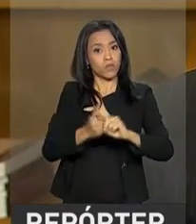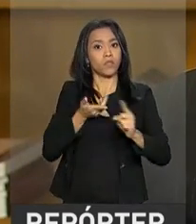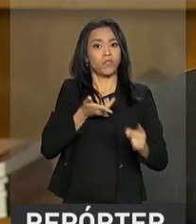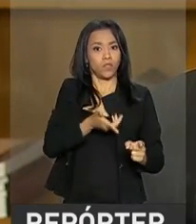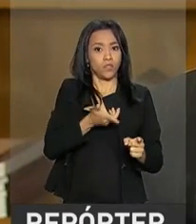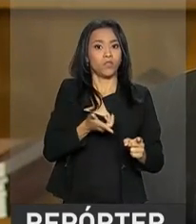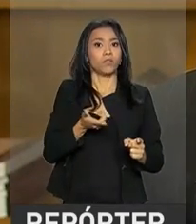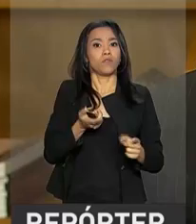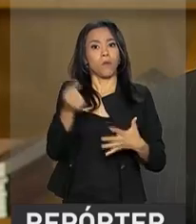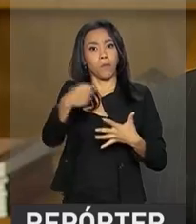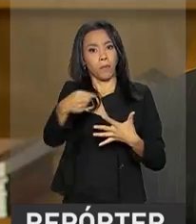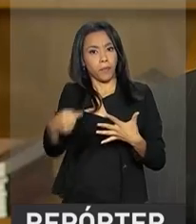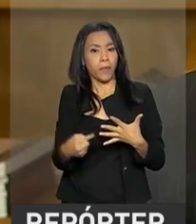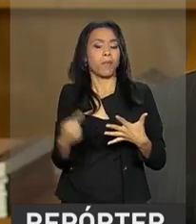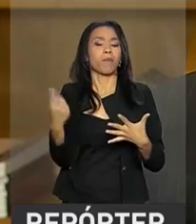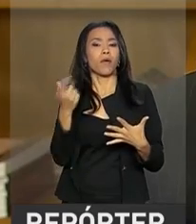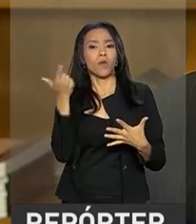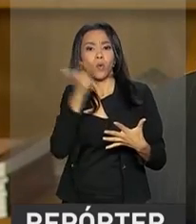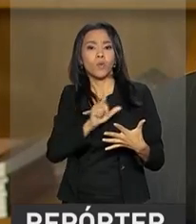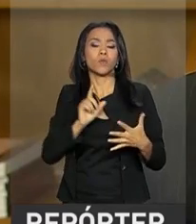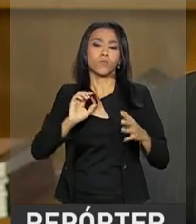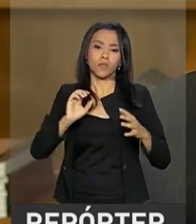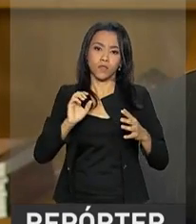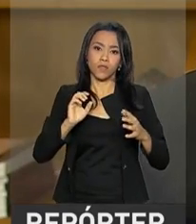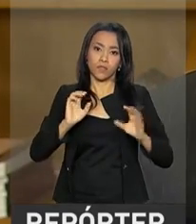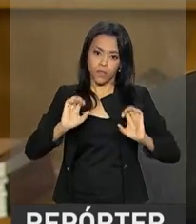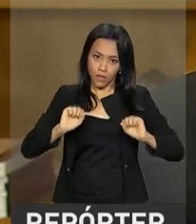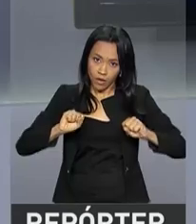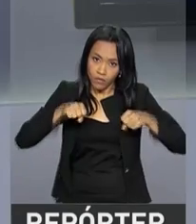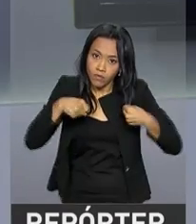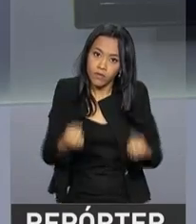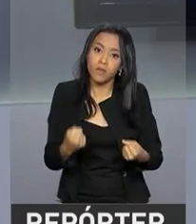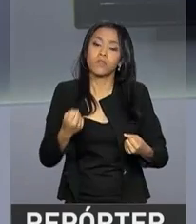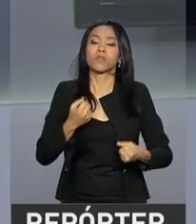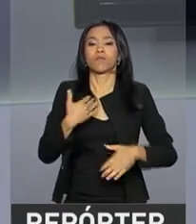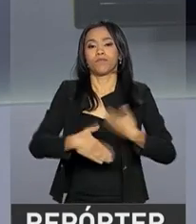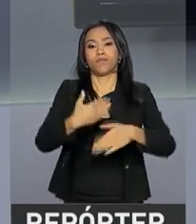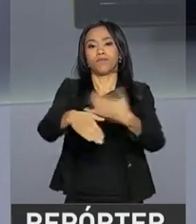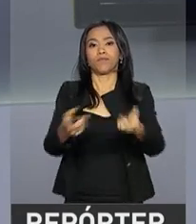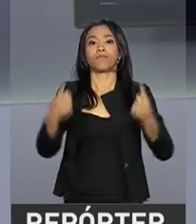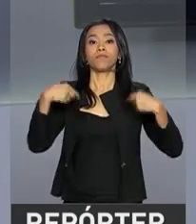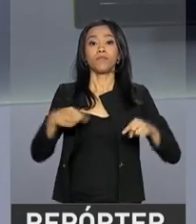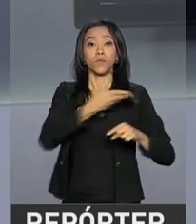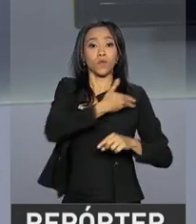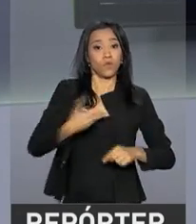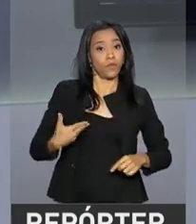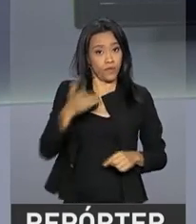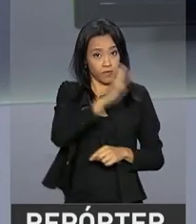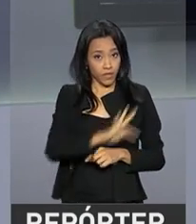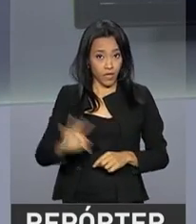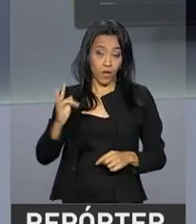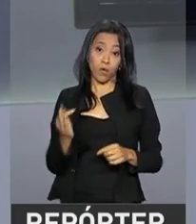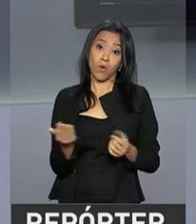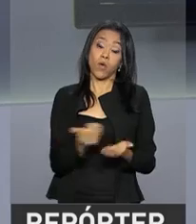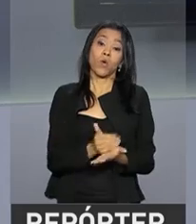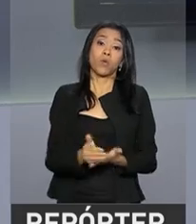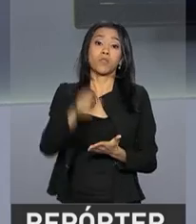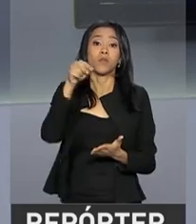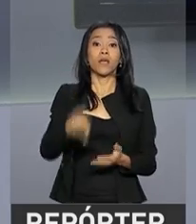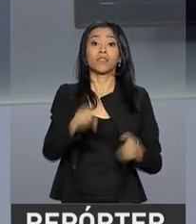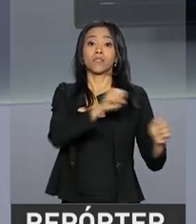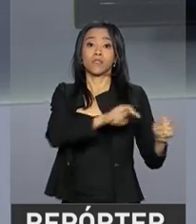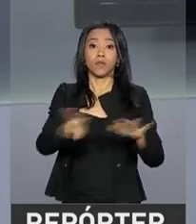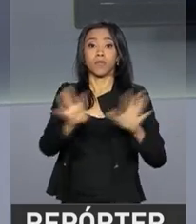a sustentabilidade dessa retomada do crescimento do setor. O governo federal começou esta semana a